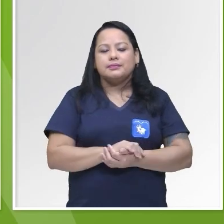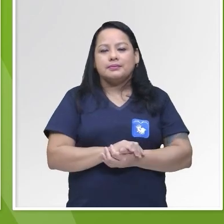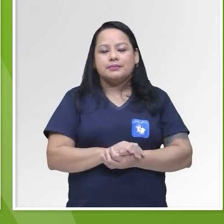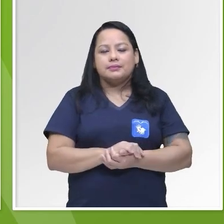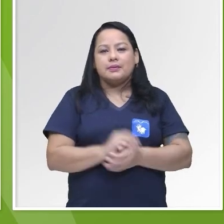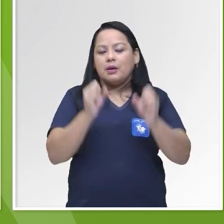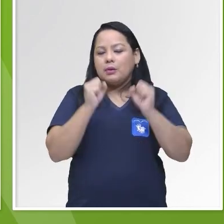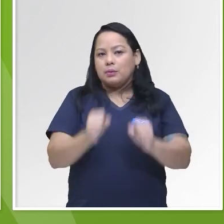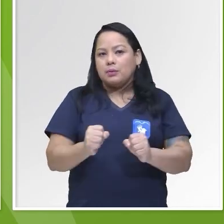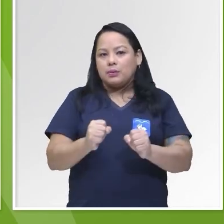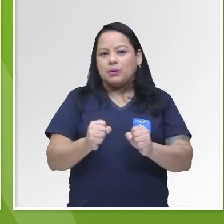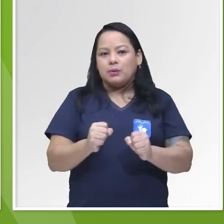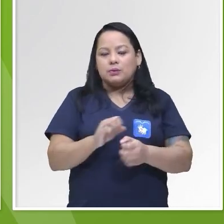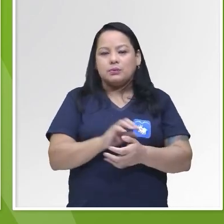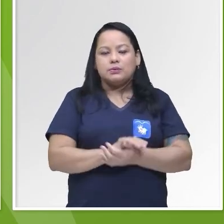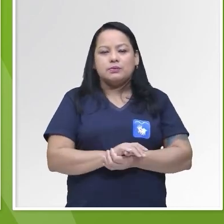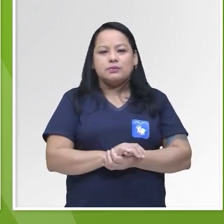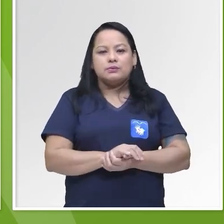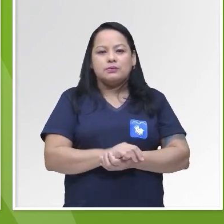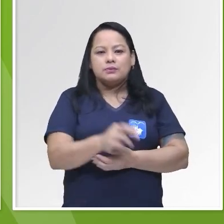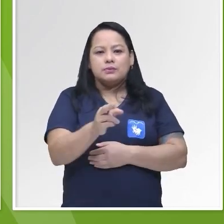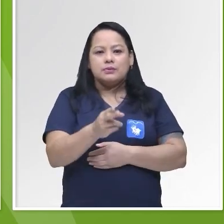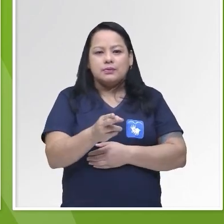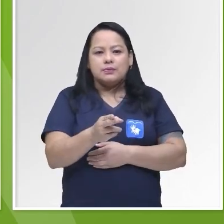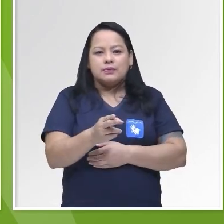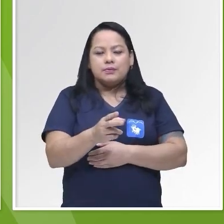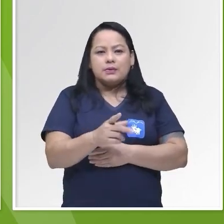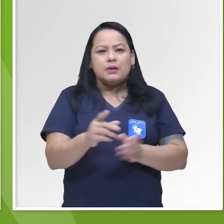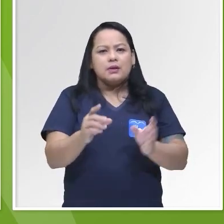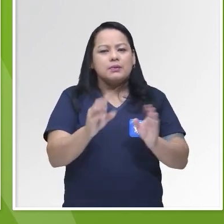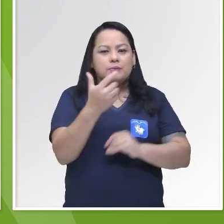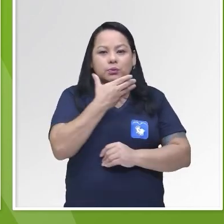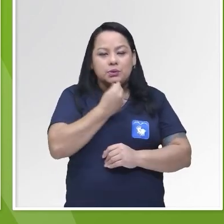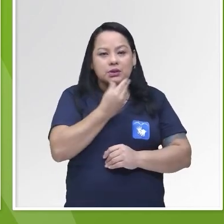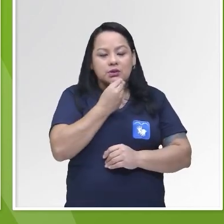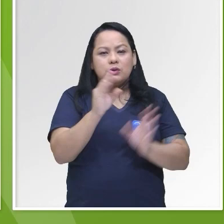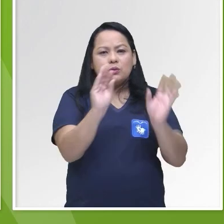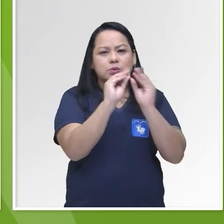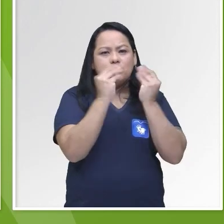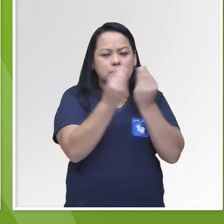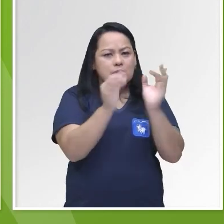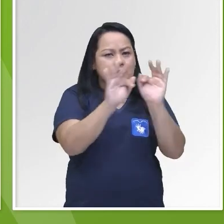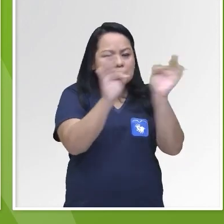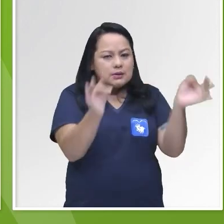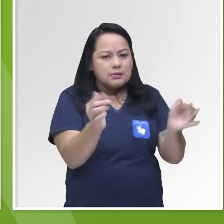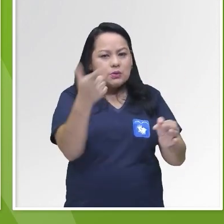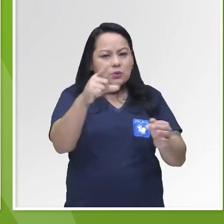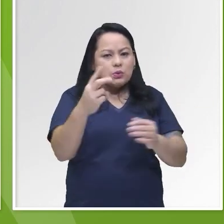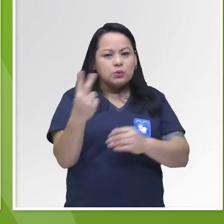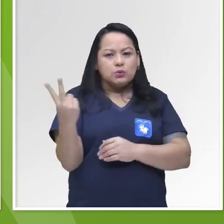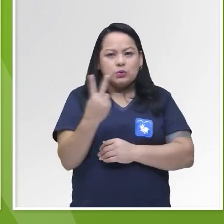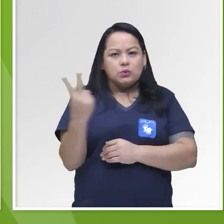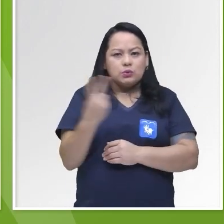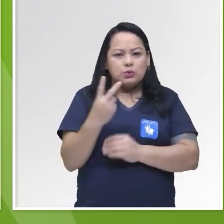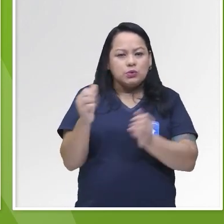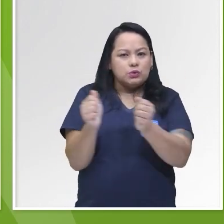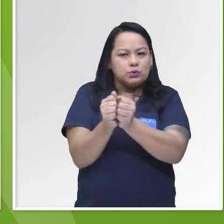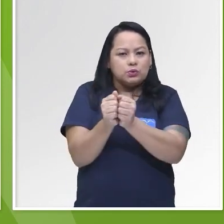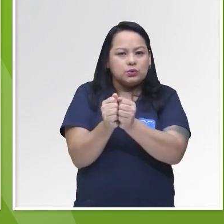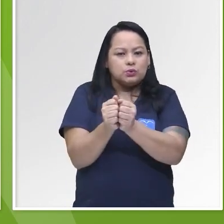posso ter ali, o garotinho representa uma substância simples, o outro par representa uma